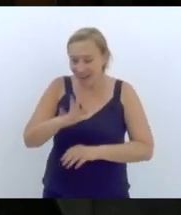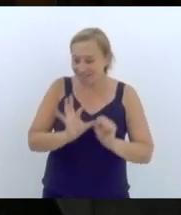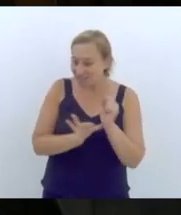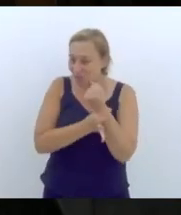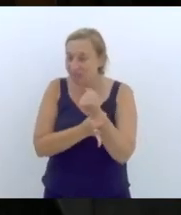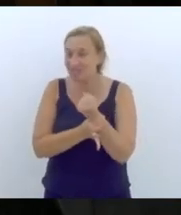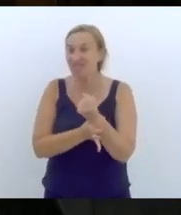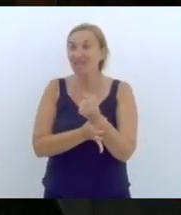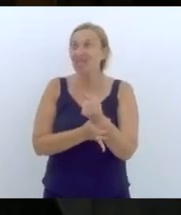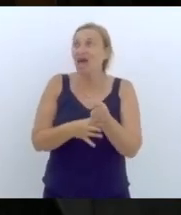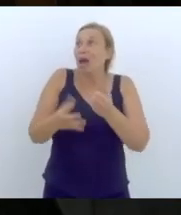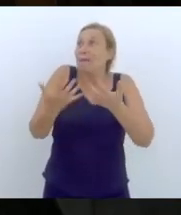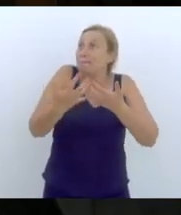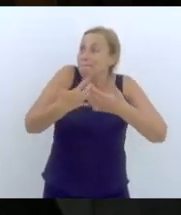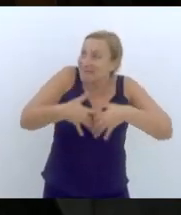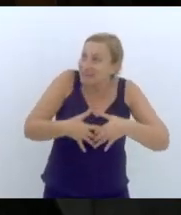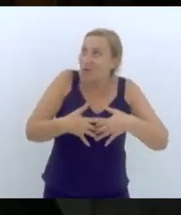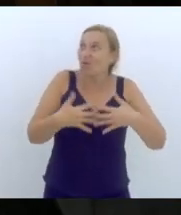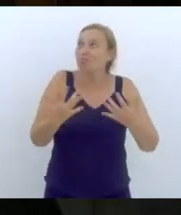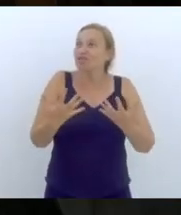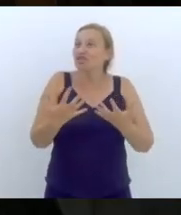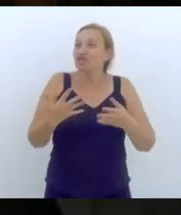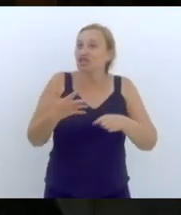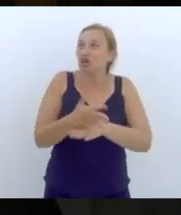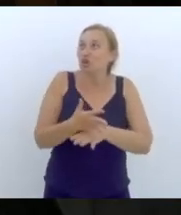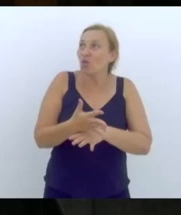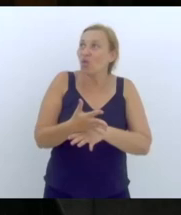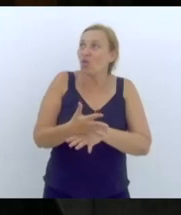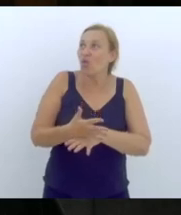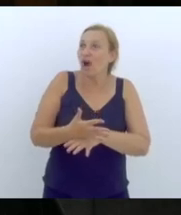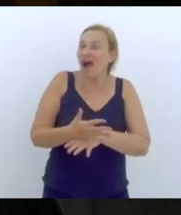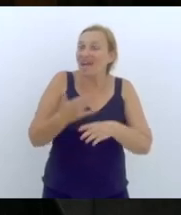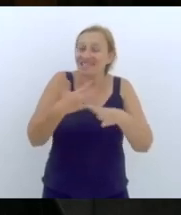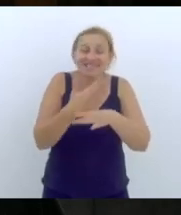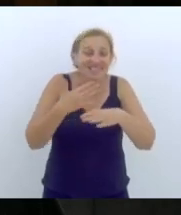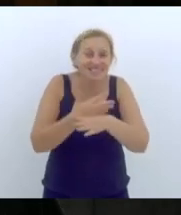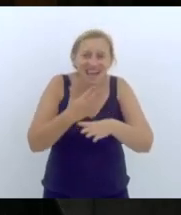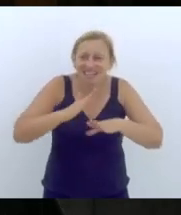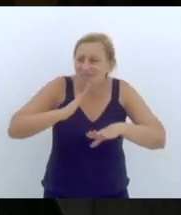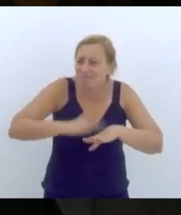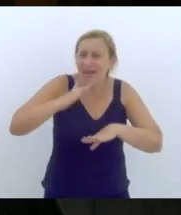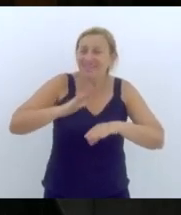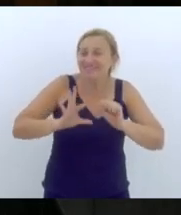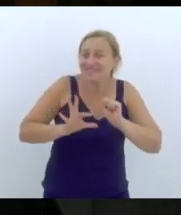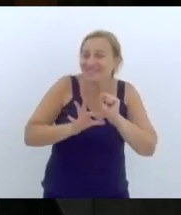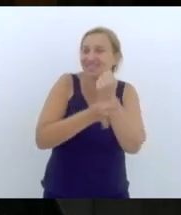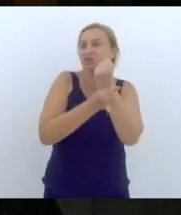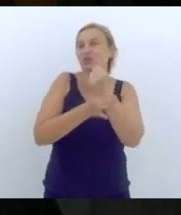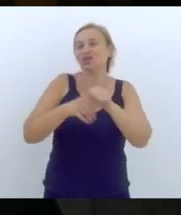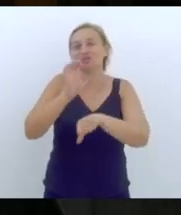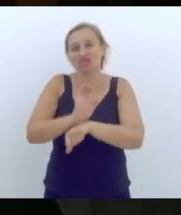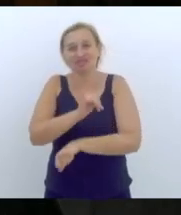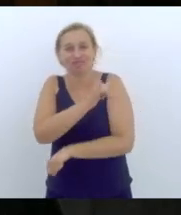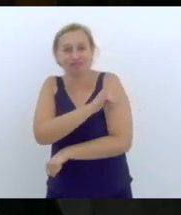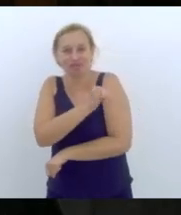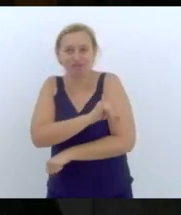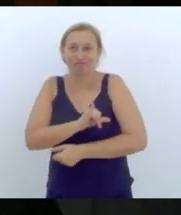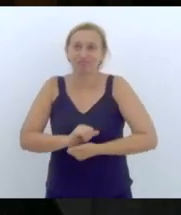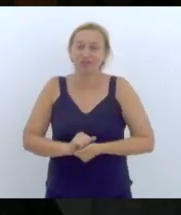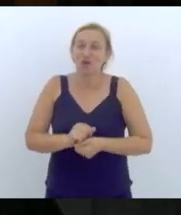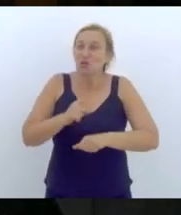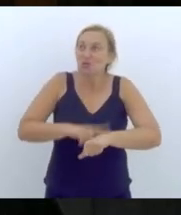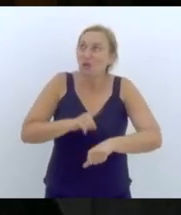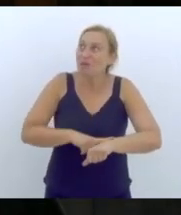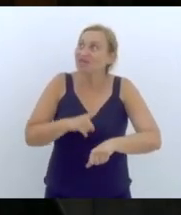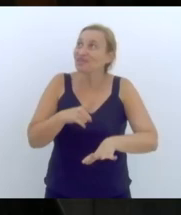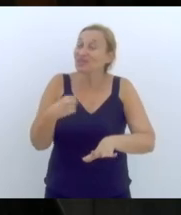segurança. Petrópolis chegou a ser a cidade mais segura do estado do Rio de Janeiro. No momento